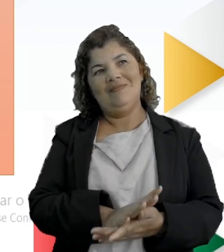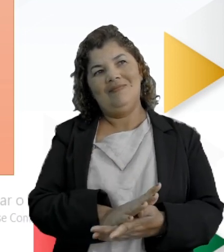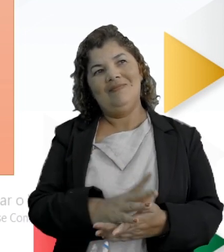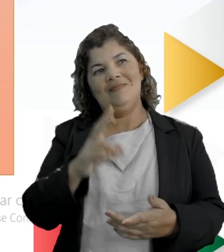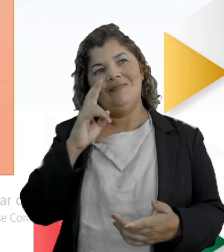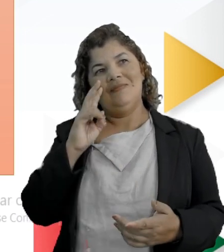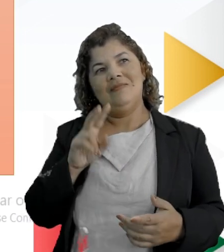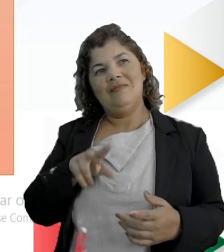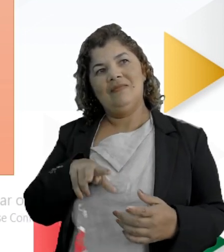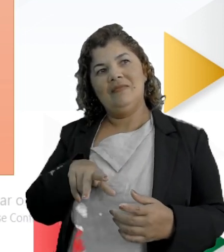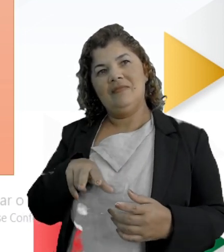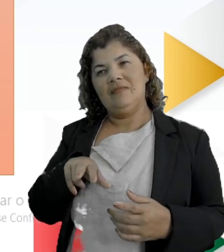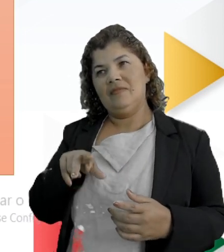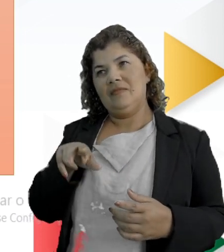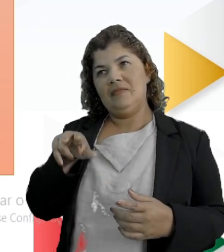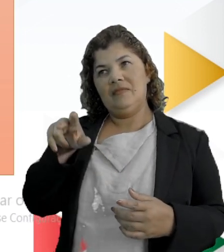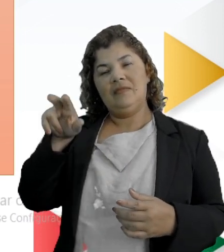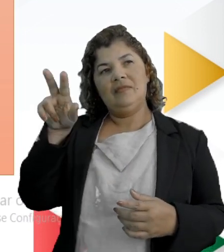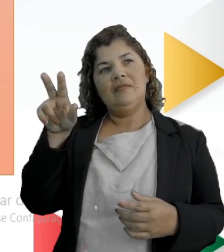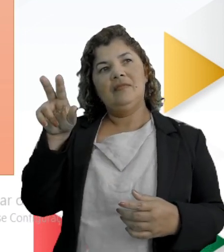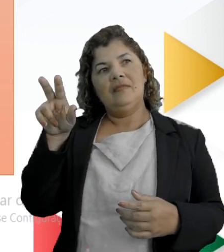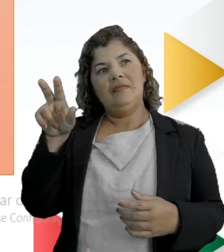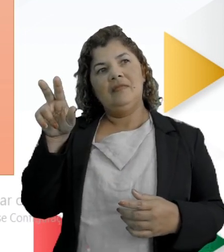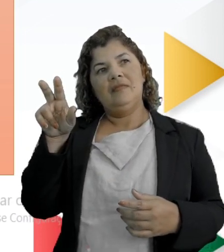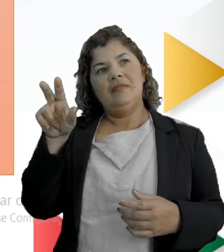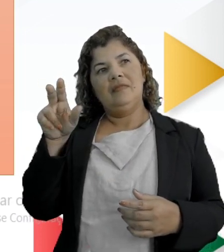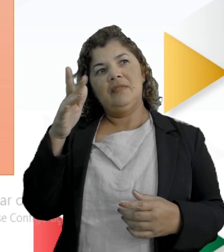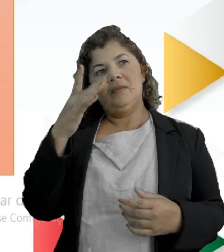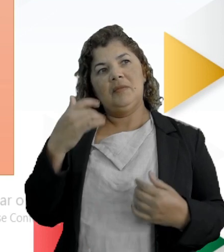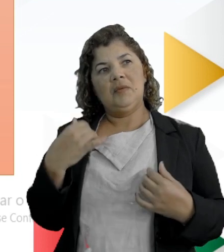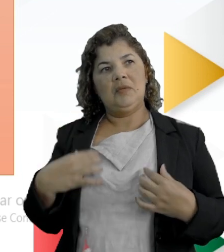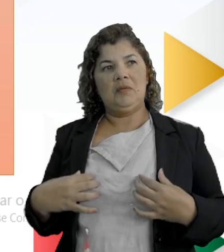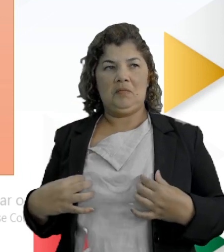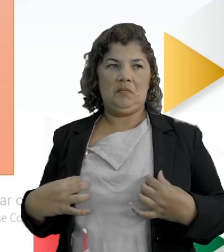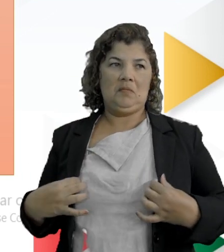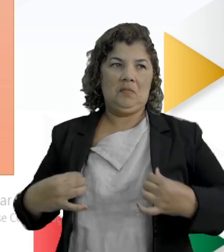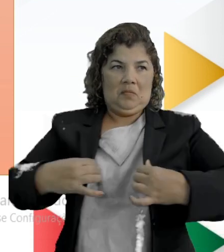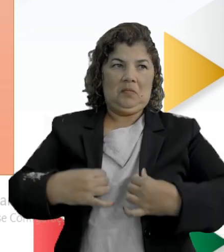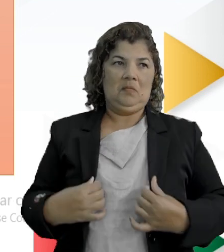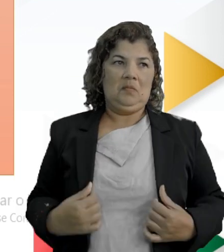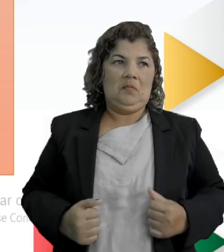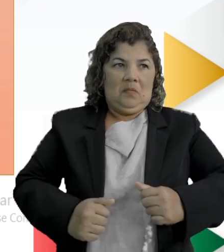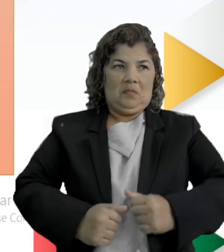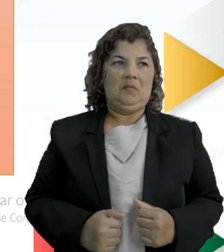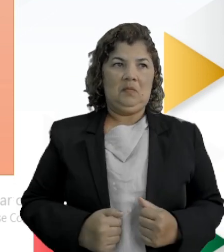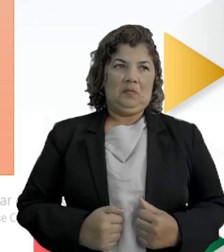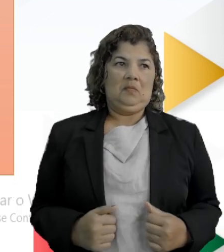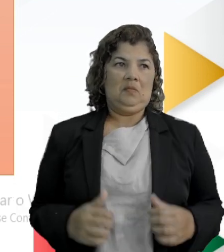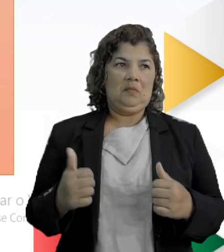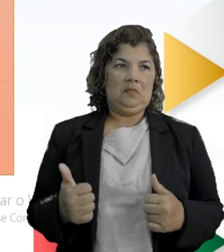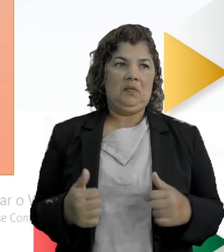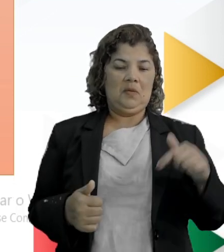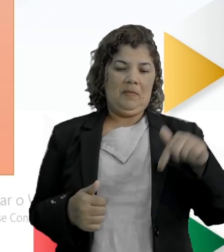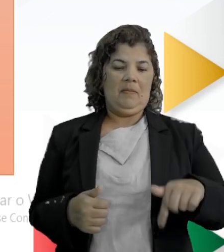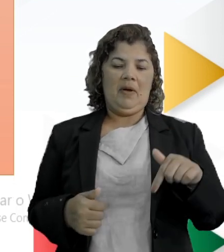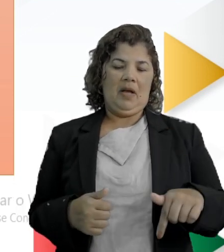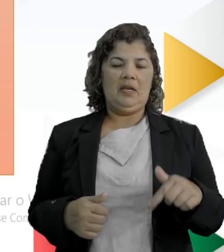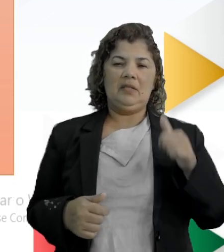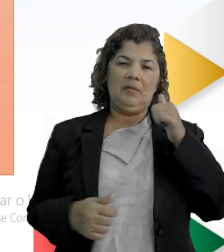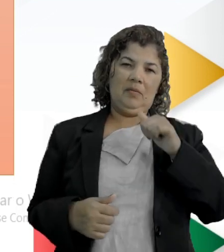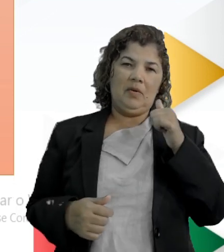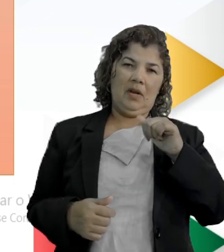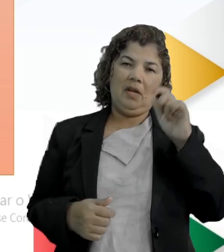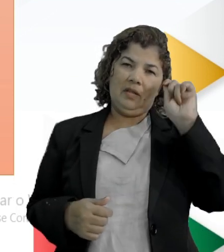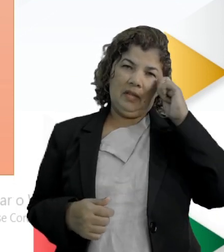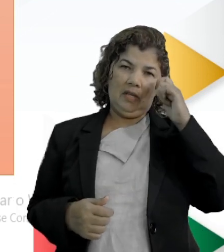né, que dá uma ideia de ascensão social, há alguém de terno, uma classe privilegiada, e abaixo nós temos um mestiço, uma mulher e